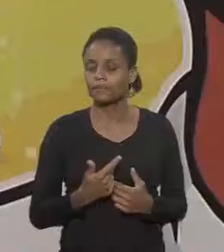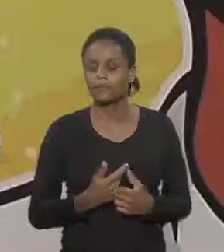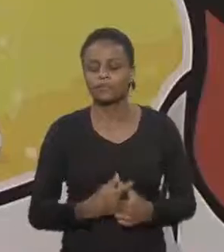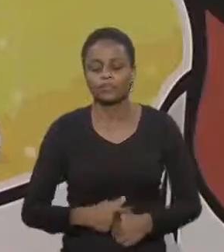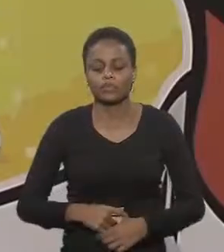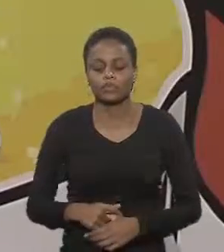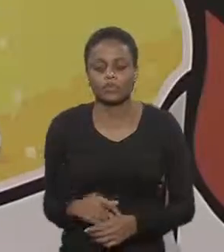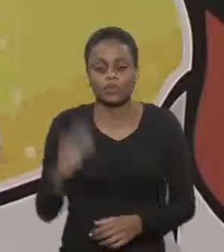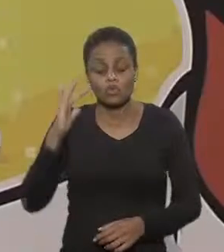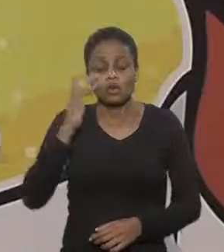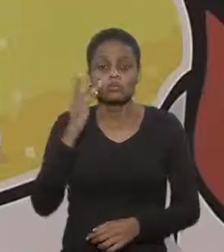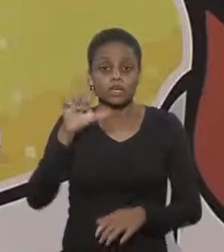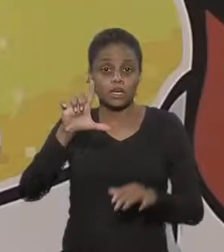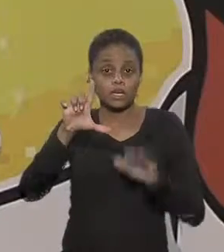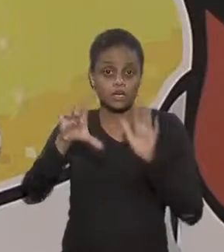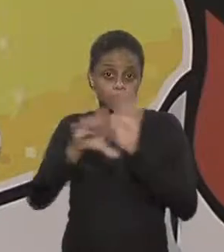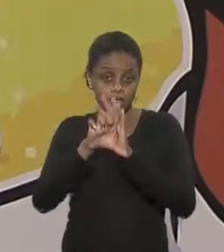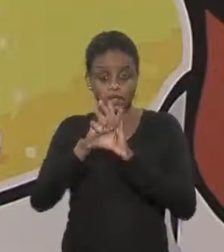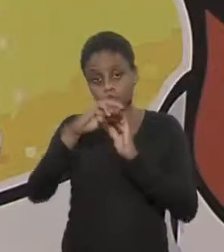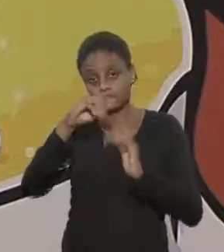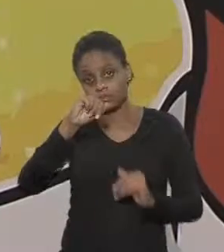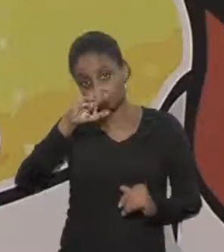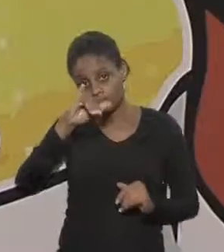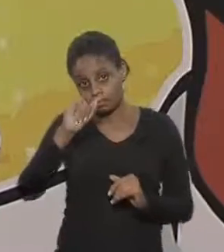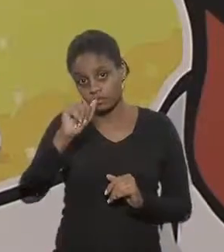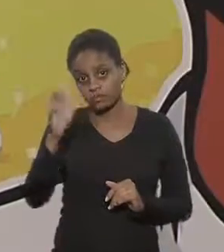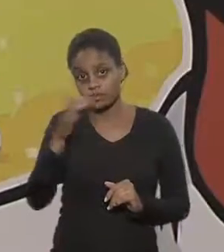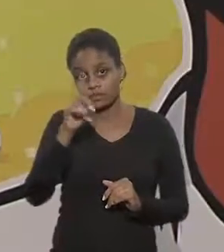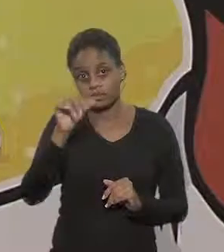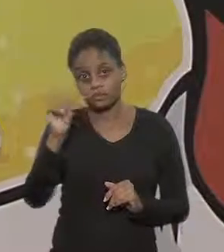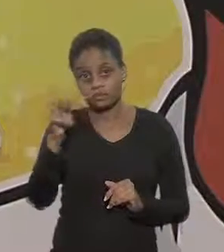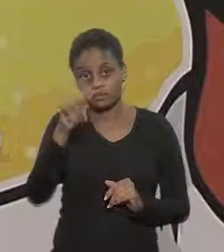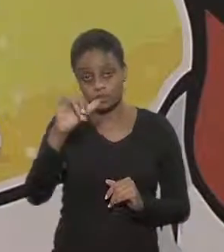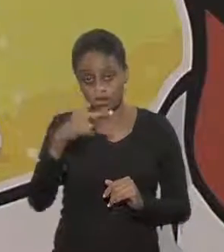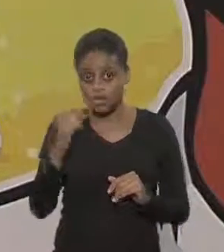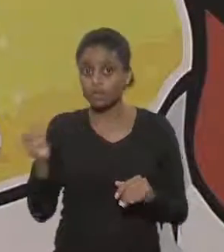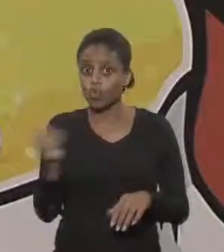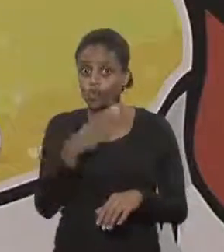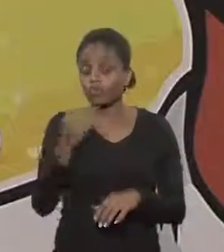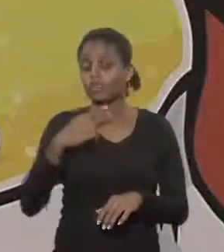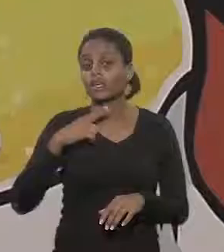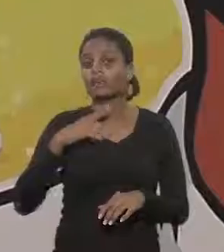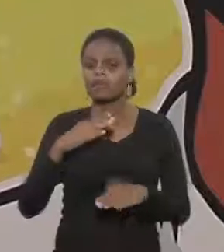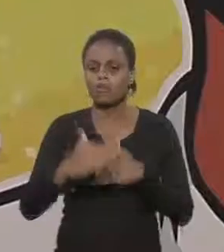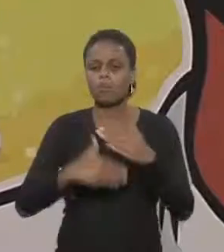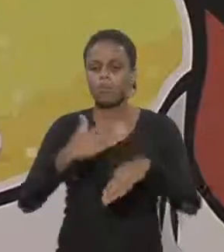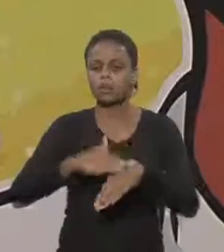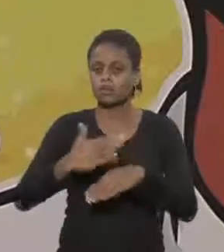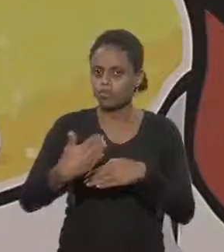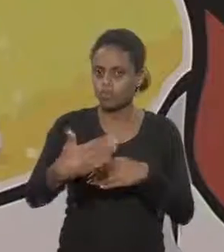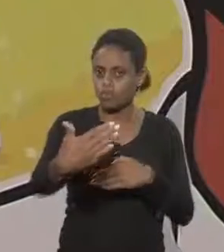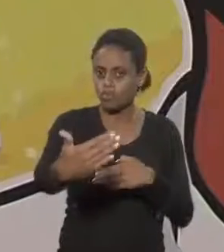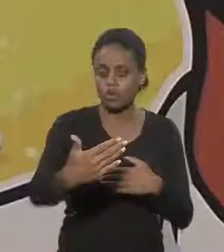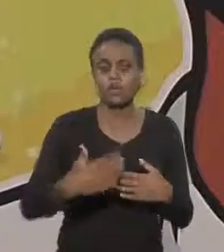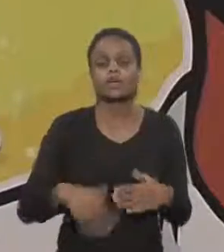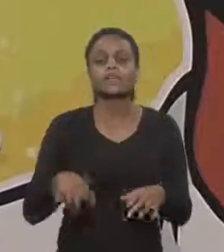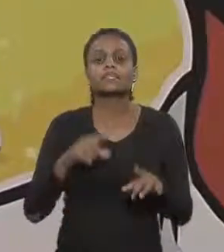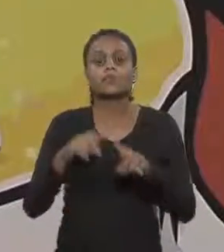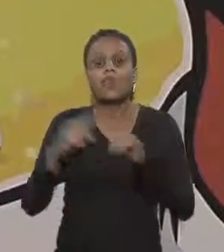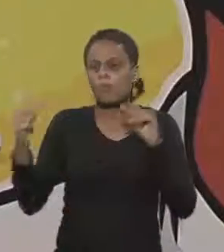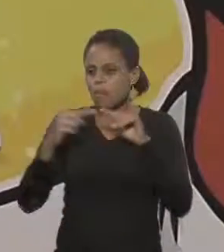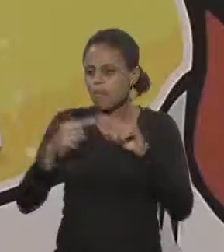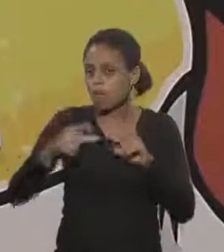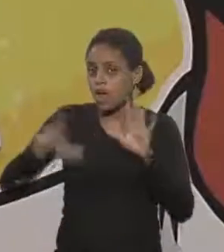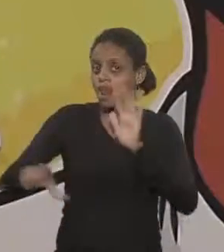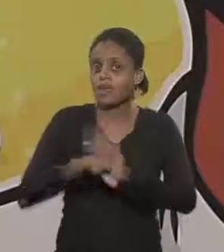Eu acho que a Lei Maria da Penha, ela trouxe inovações, mas quanto mais a gente avança no tempo, quanto mais a gente aplica a